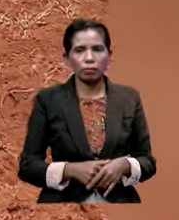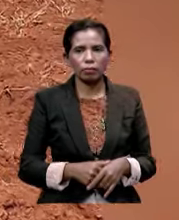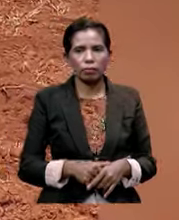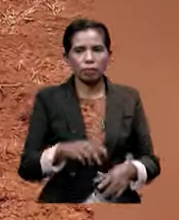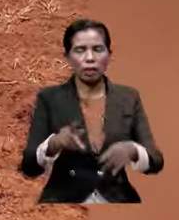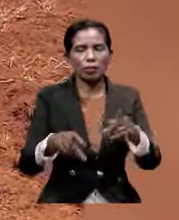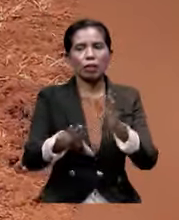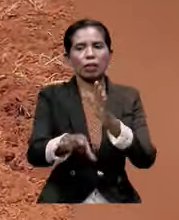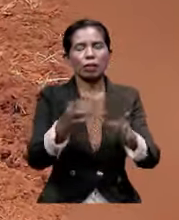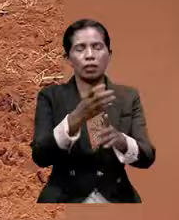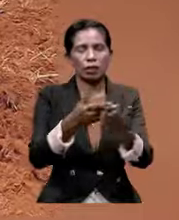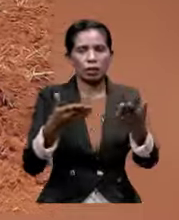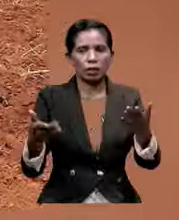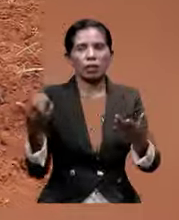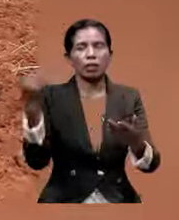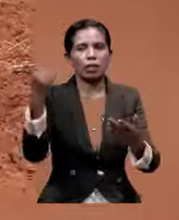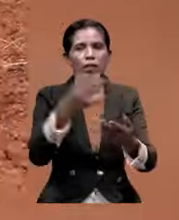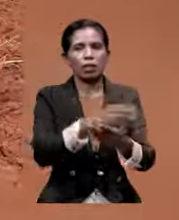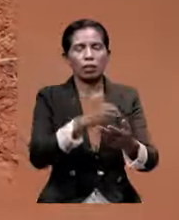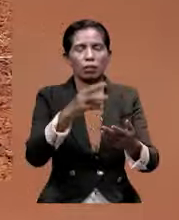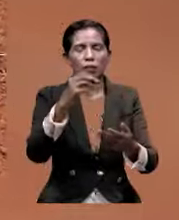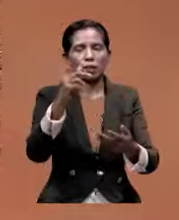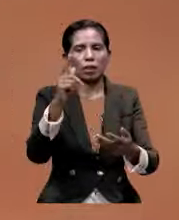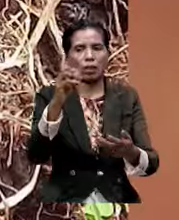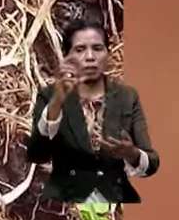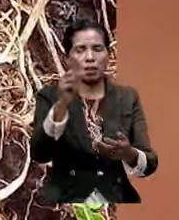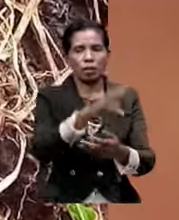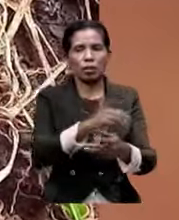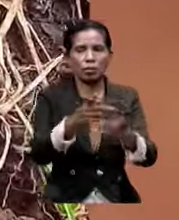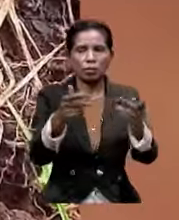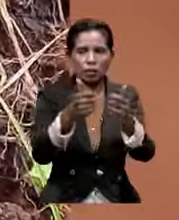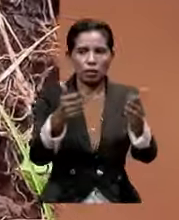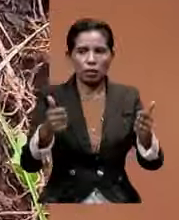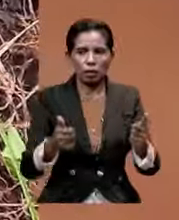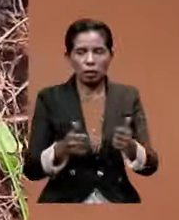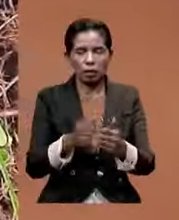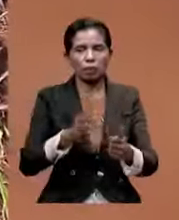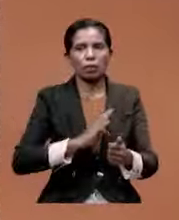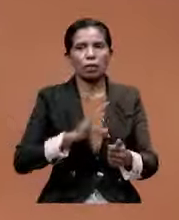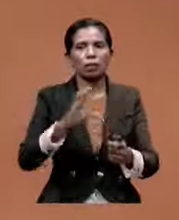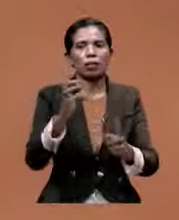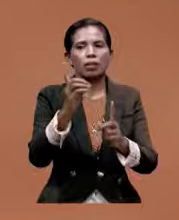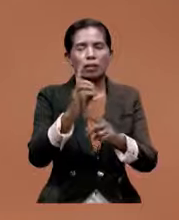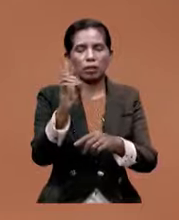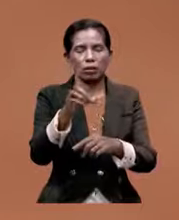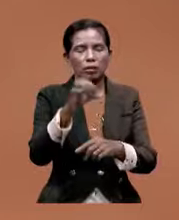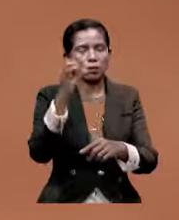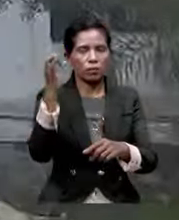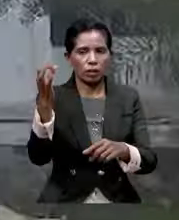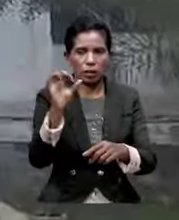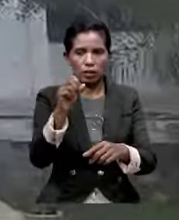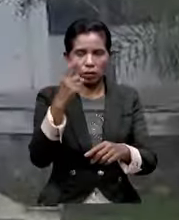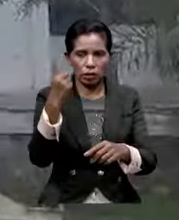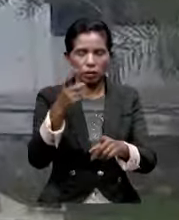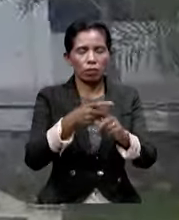Komunidade hetan material eksplosivo ia area Makadai, suku Triloka, pos administrativo Pokovila, ia lorong sanulu resing ida fulan marsu tinang